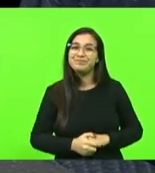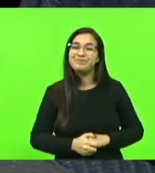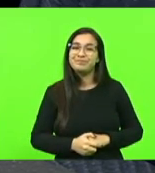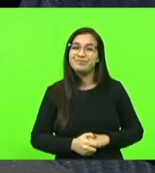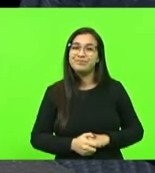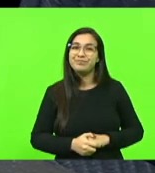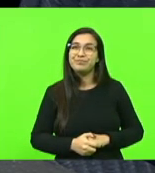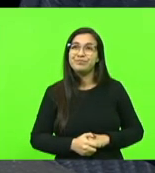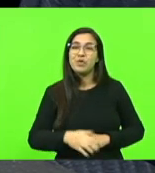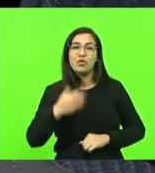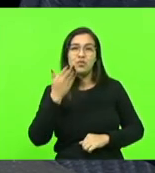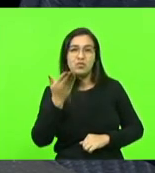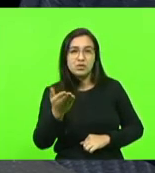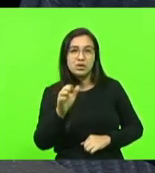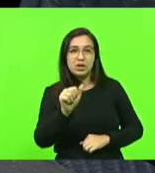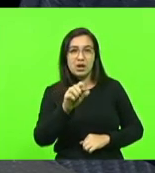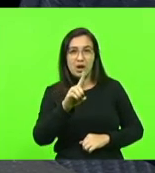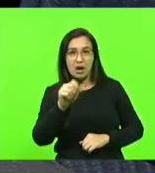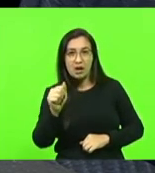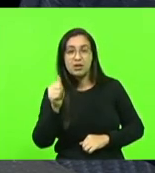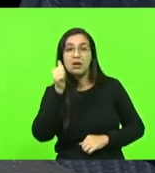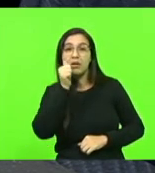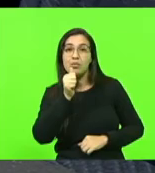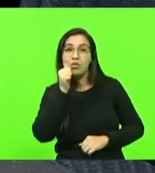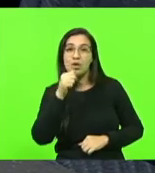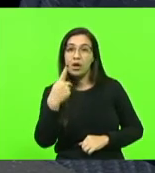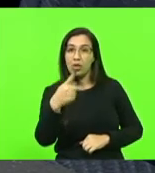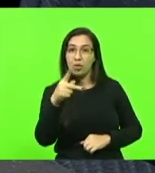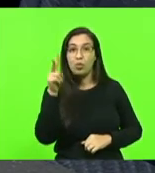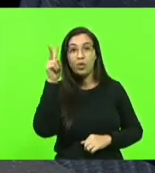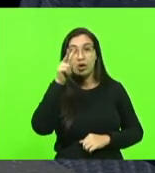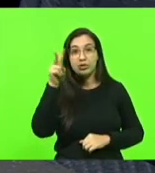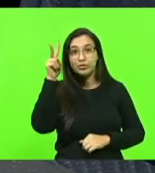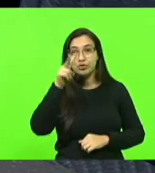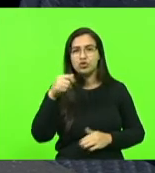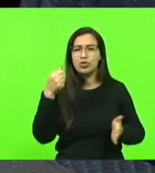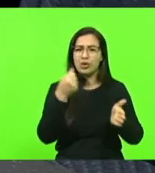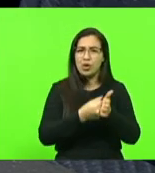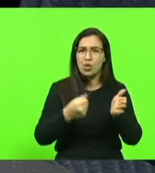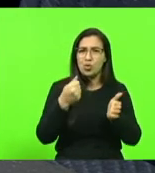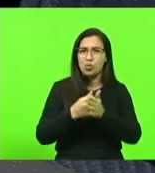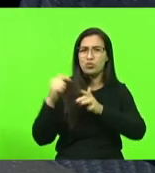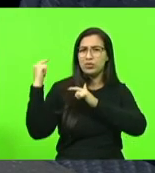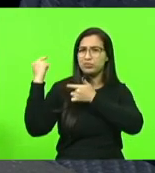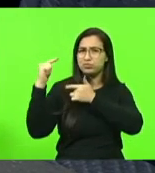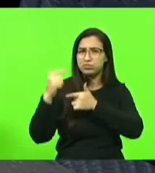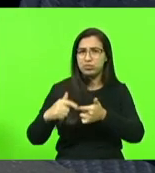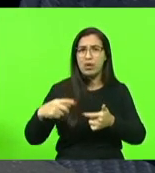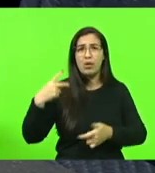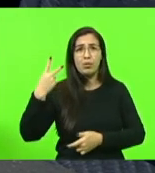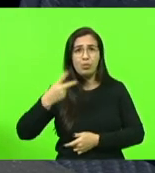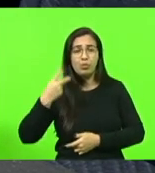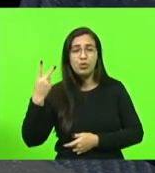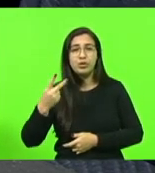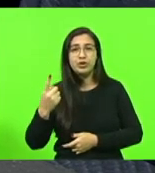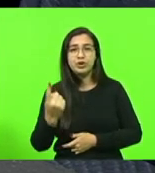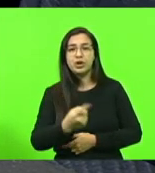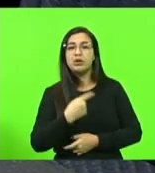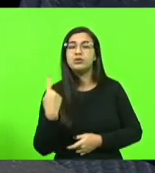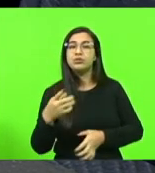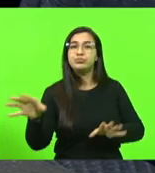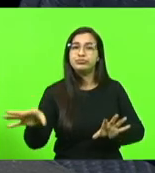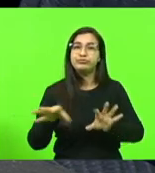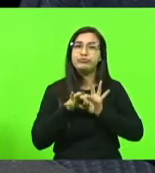a senhora que é uma mulher, pela sua história, forjada na luta política, nós temos que nos unirmos,